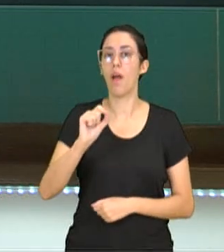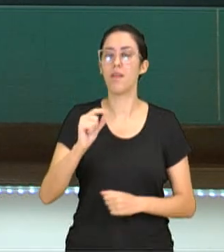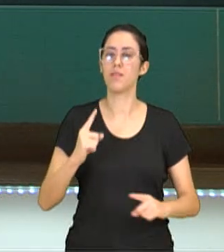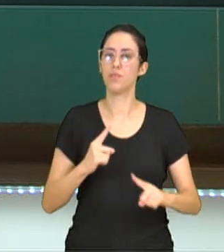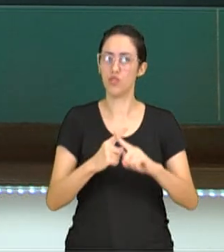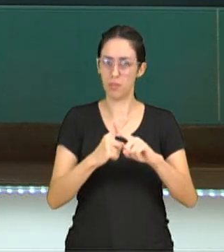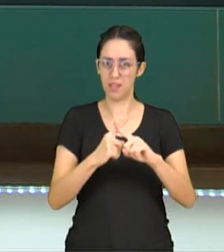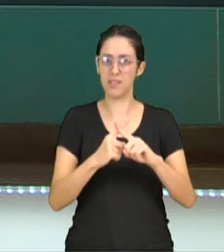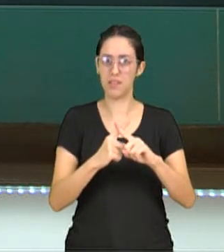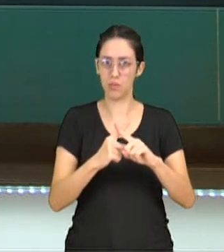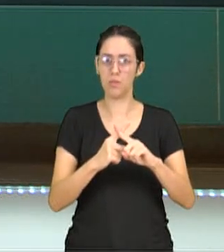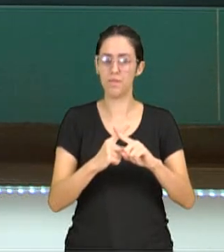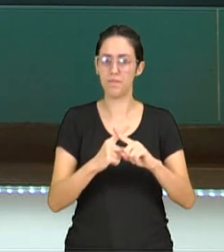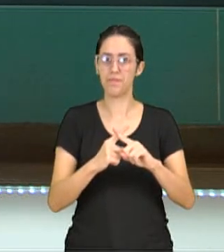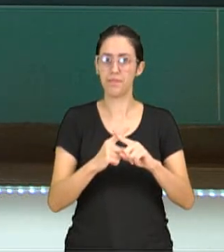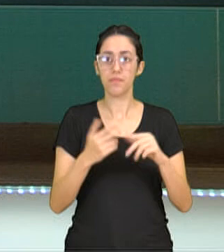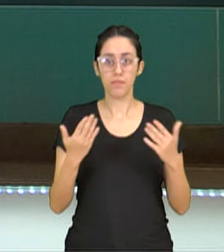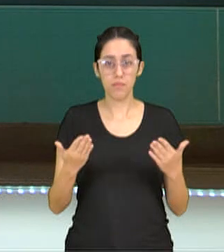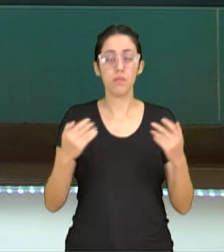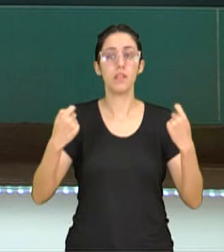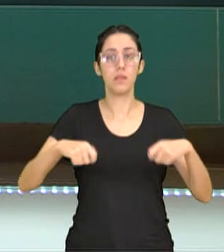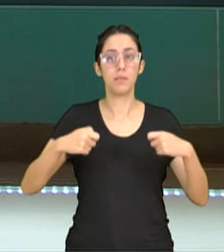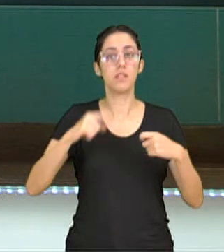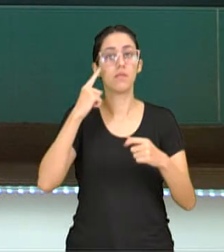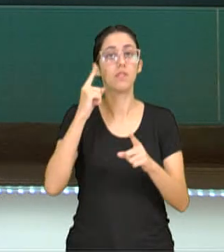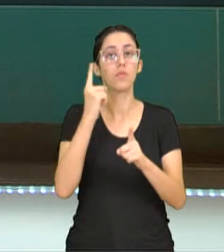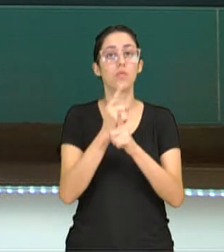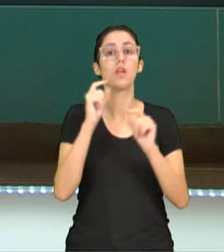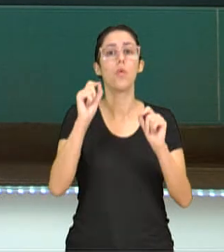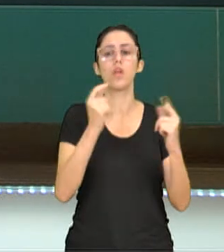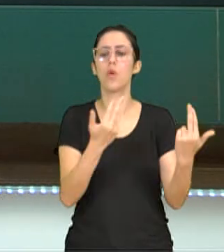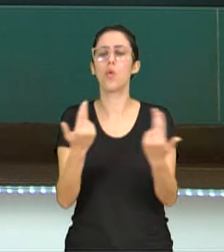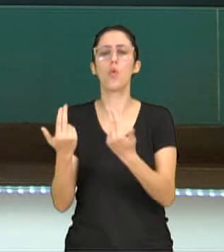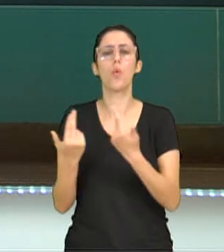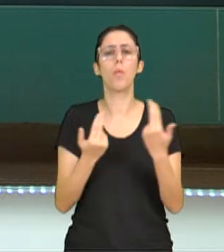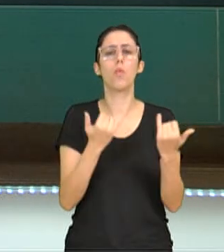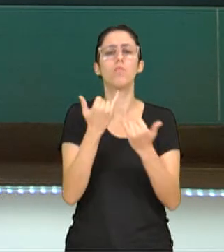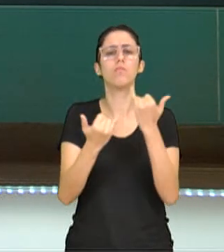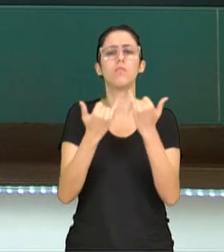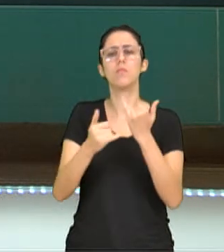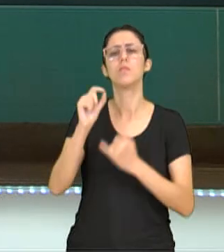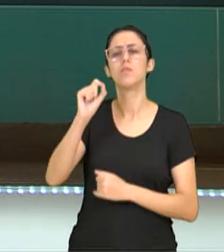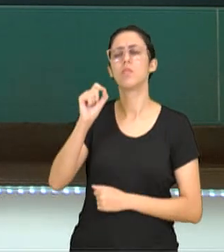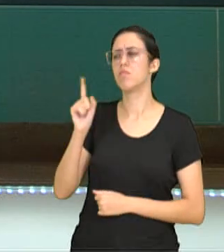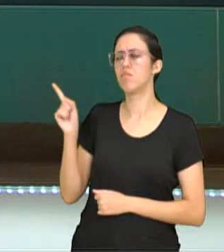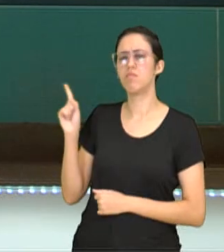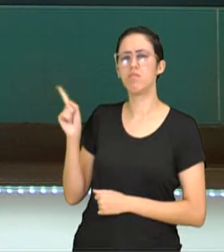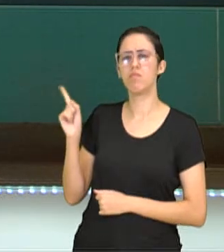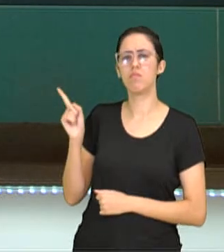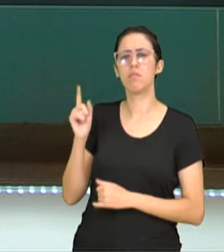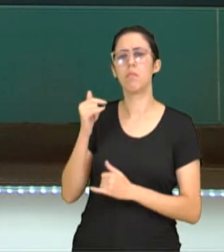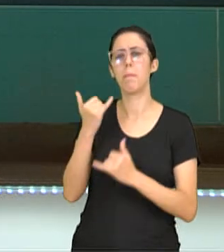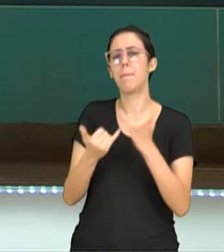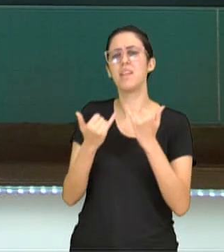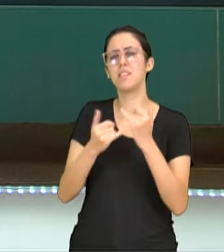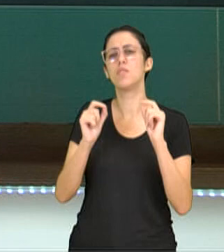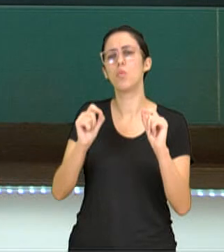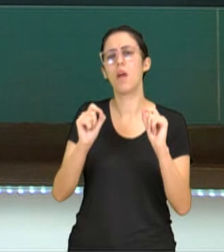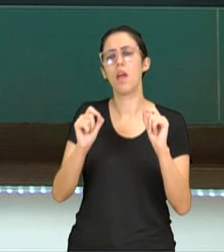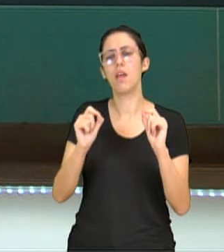multiplicação, tá bom? Então, para isso eu preciso encontrar o fator comum. Então, o que eu vejo de cara nos dois termos?